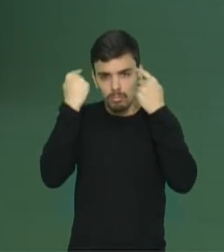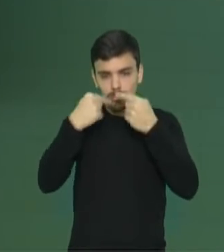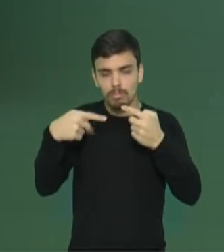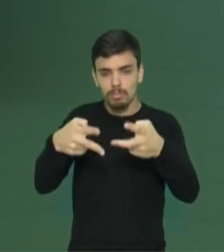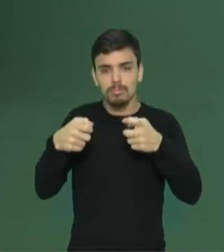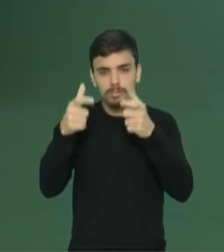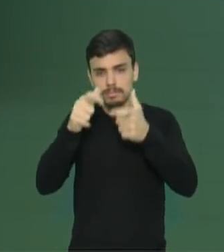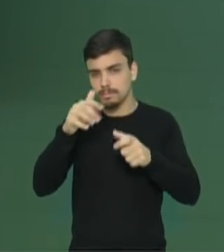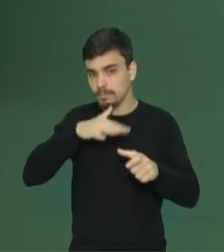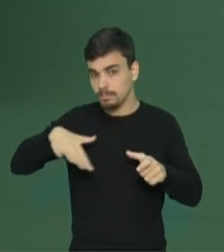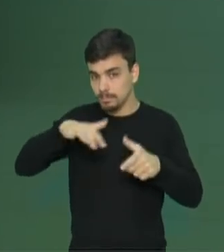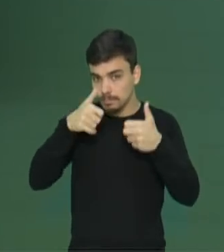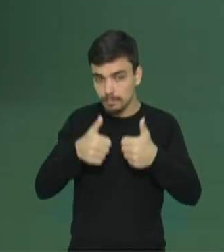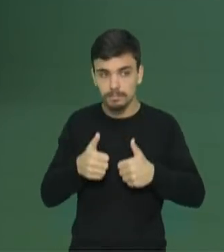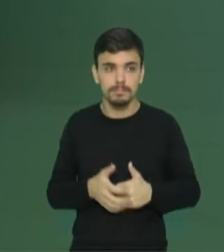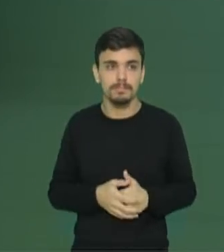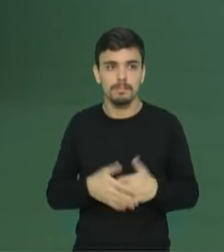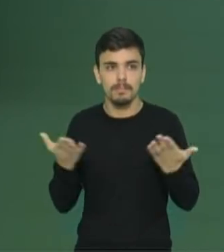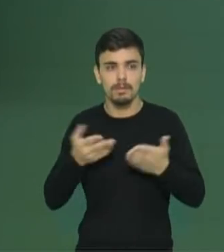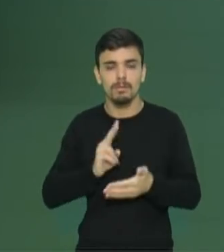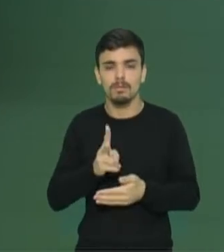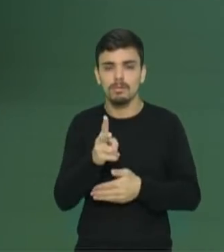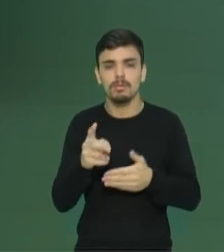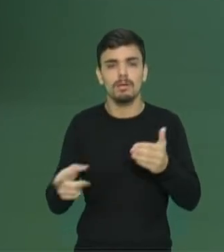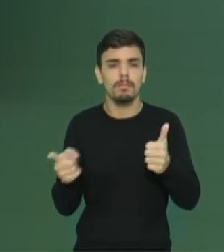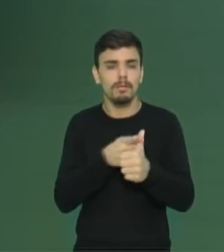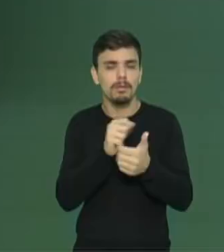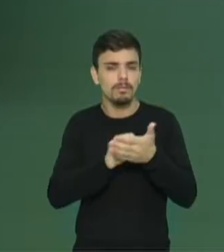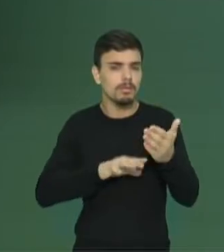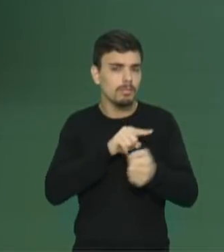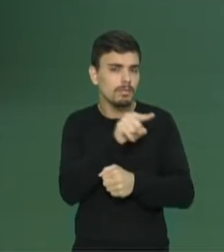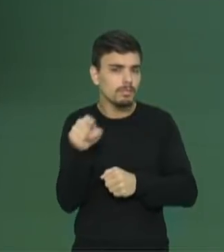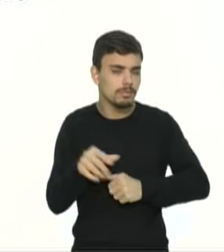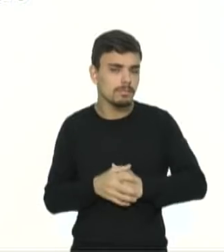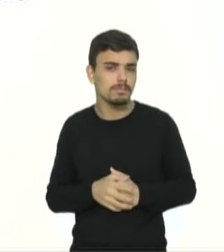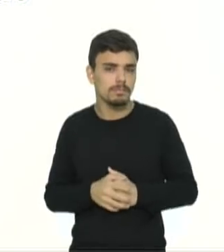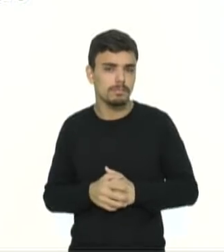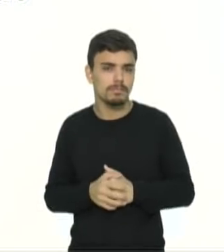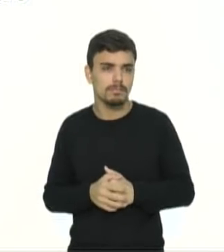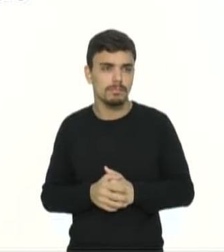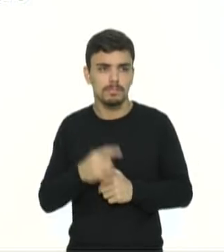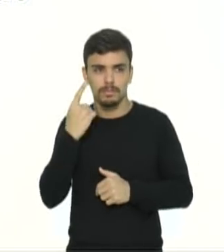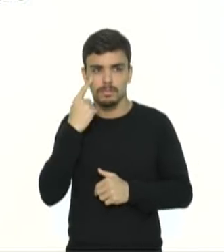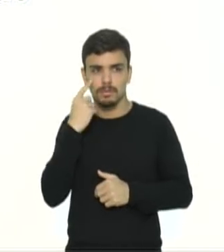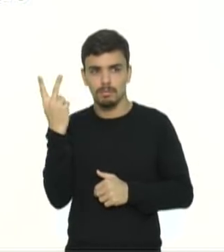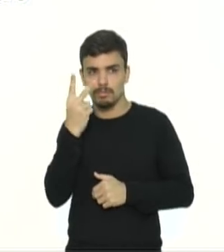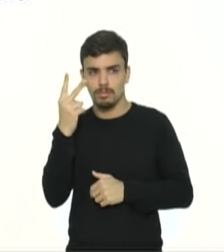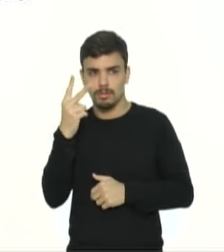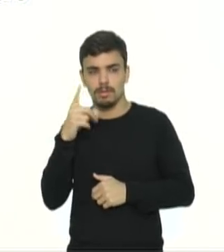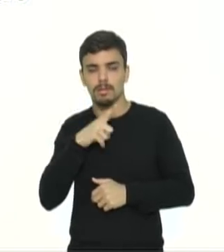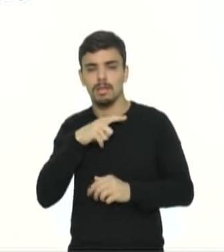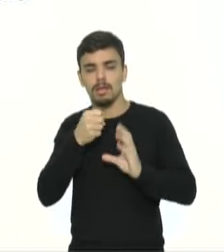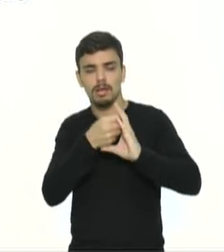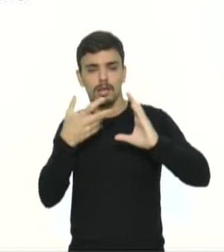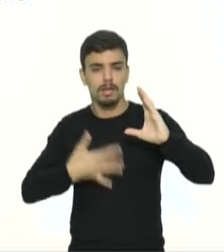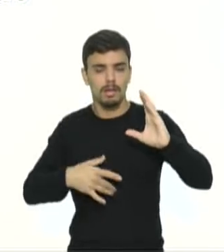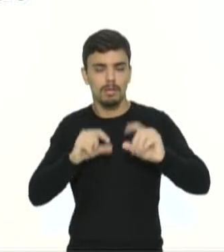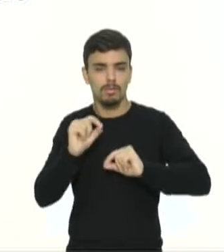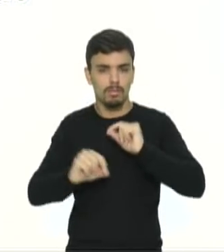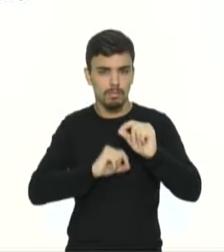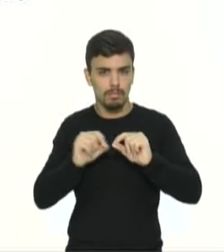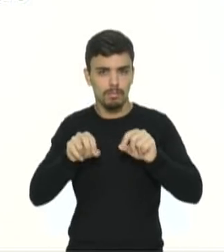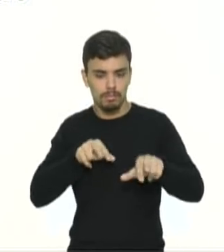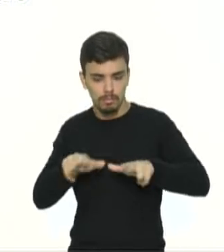o ambiente. Continuando, primeiro teste para vocês. Anelídeos e artrópodes possuem características anatômicas